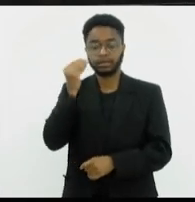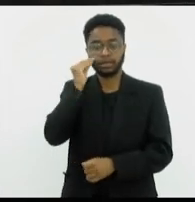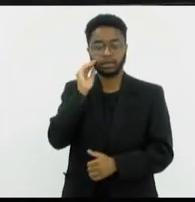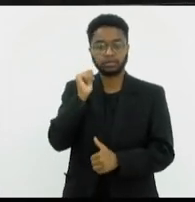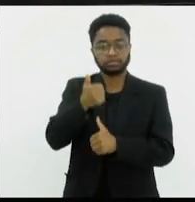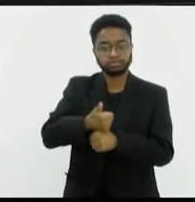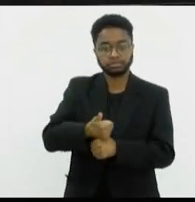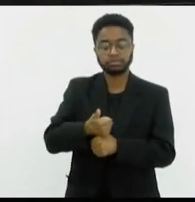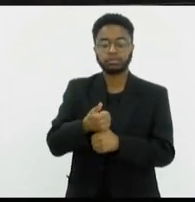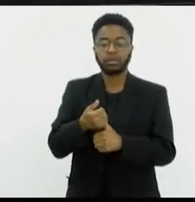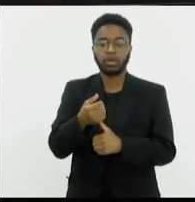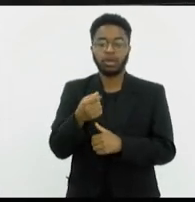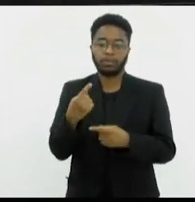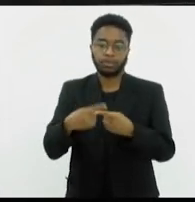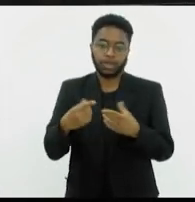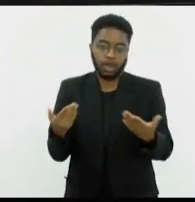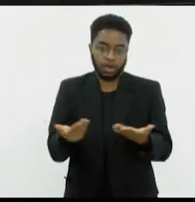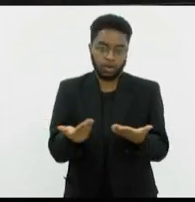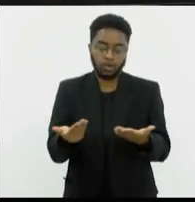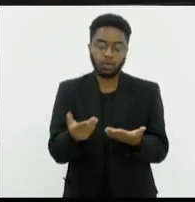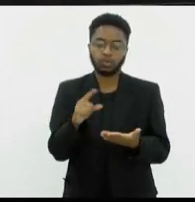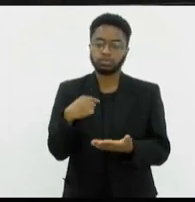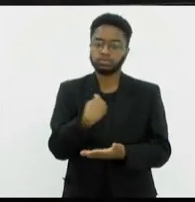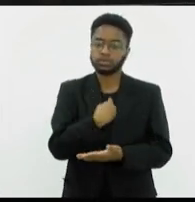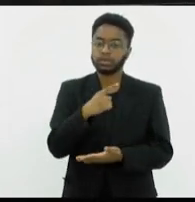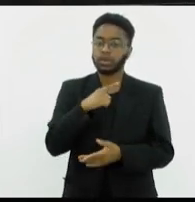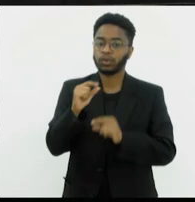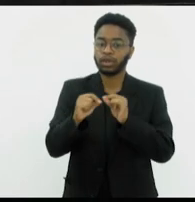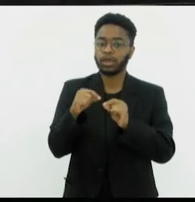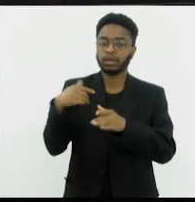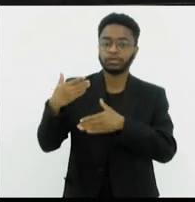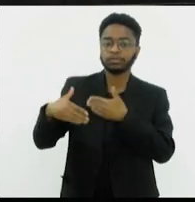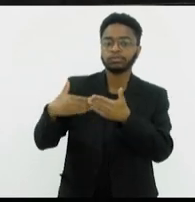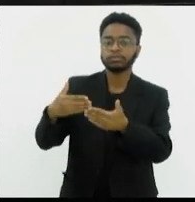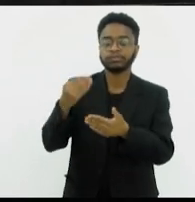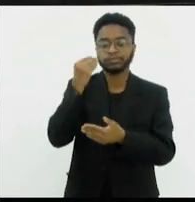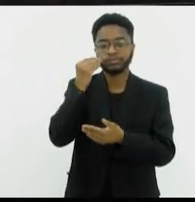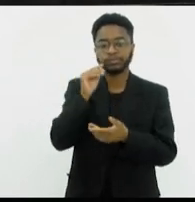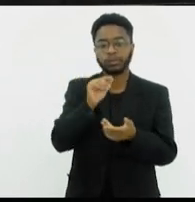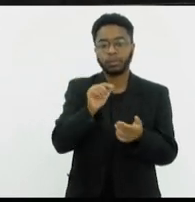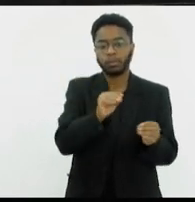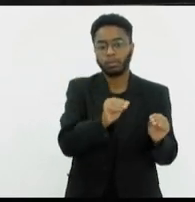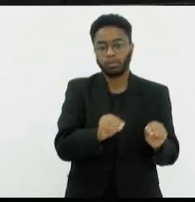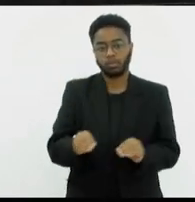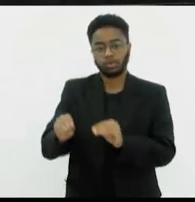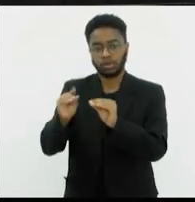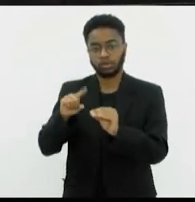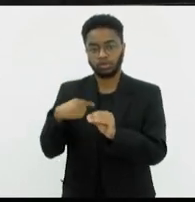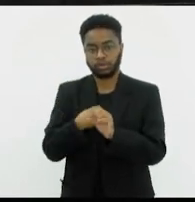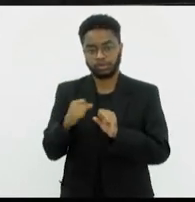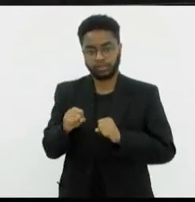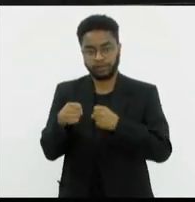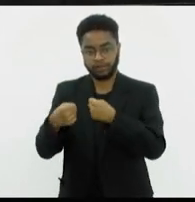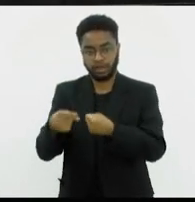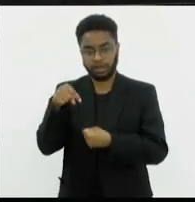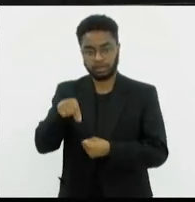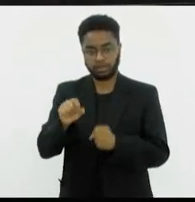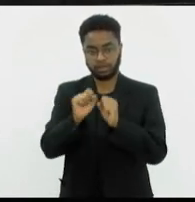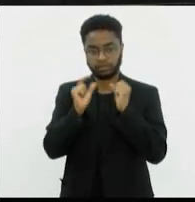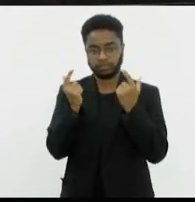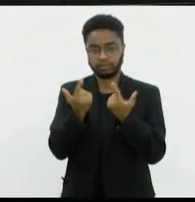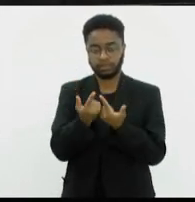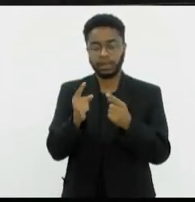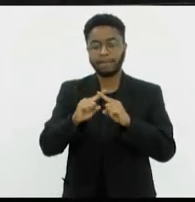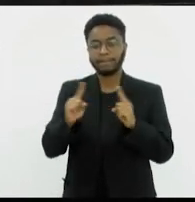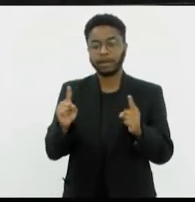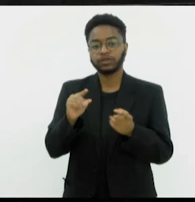carência, apesar de atualmente termos um processo avançado de migração que muitos defendemos nessa casa, mas ainda